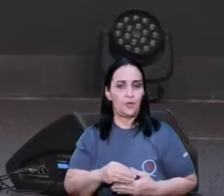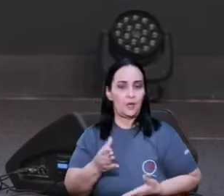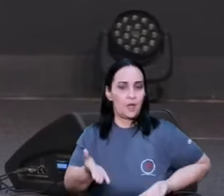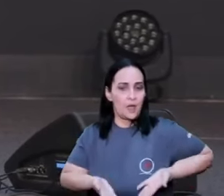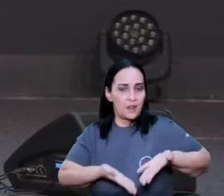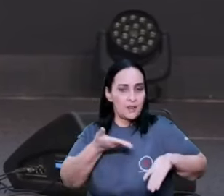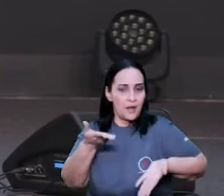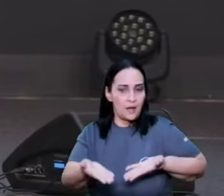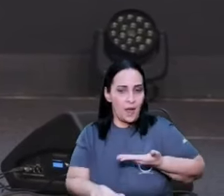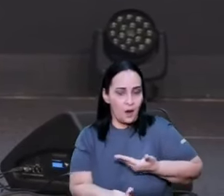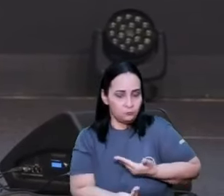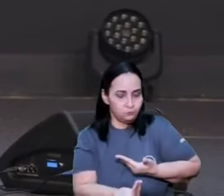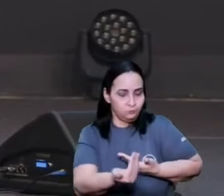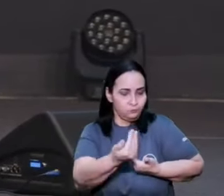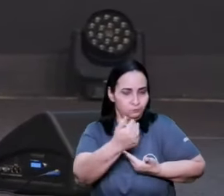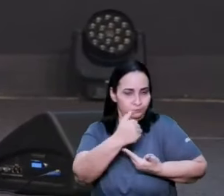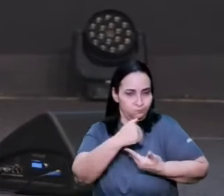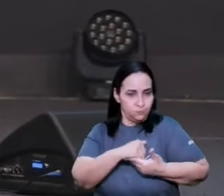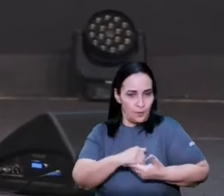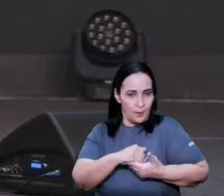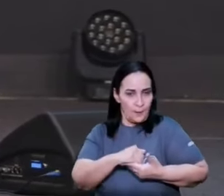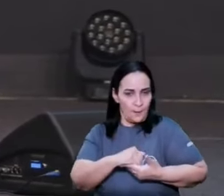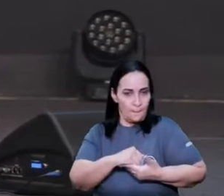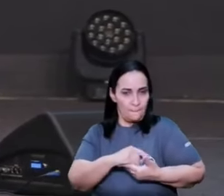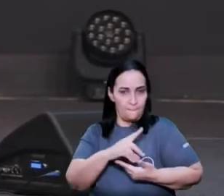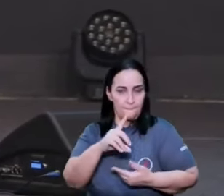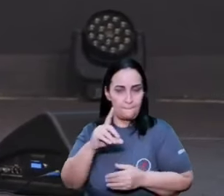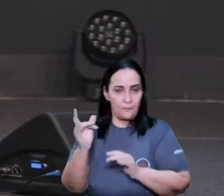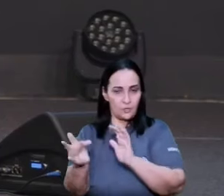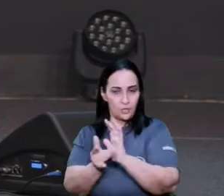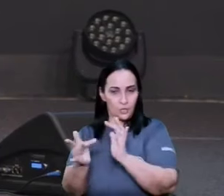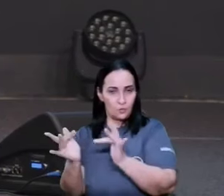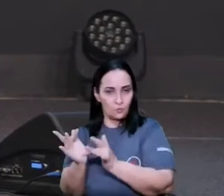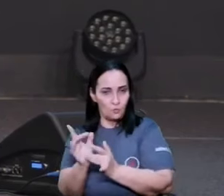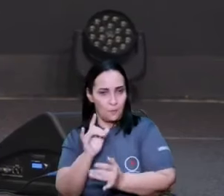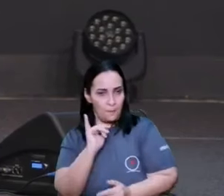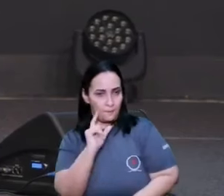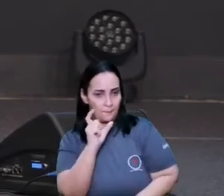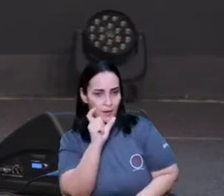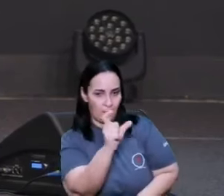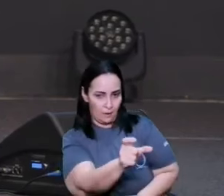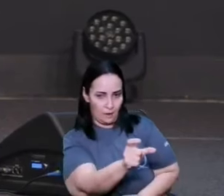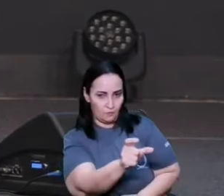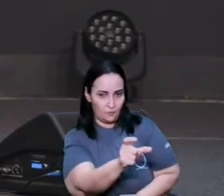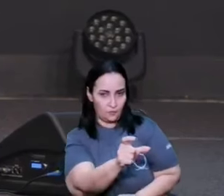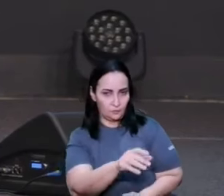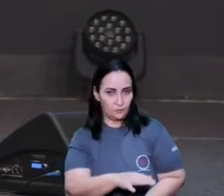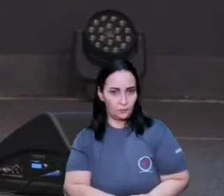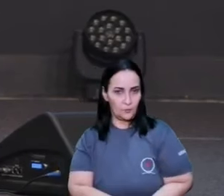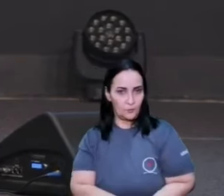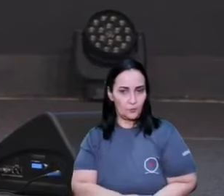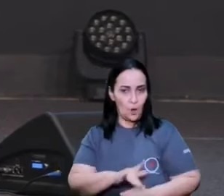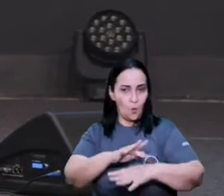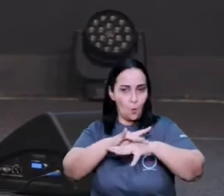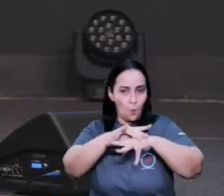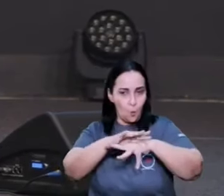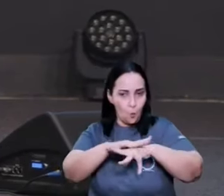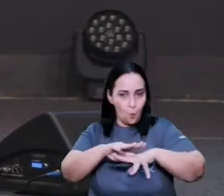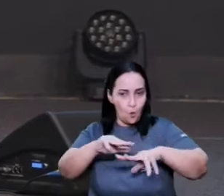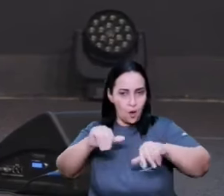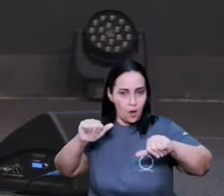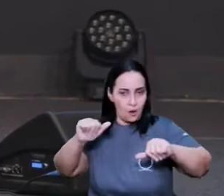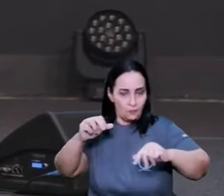ele libera a palavra dele para arrancar tudo que é tóxico o sentimento pelo